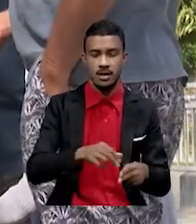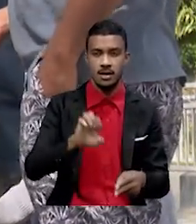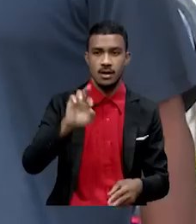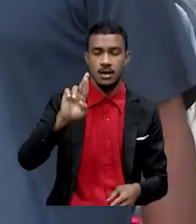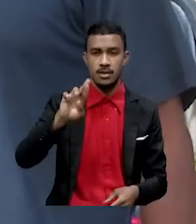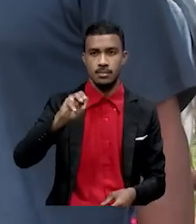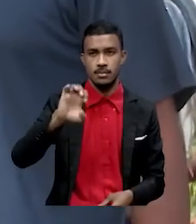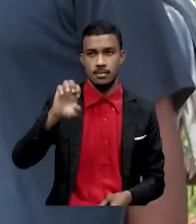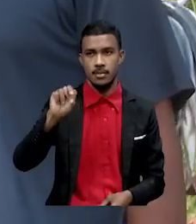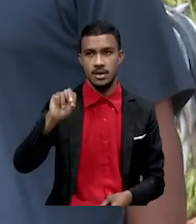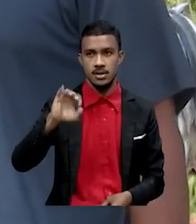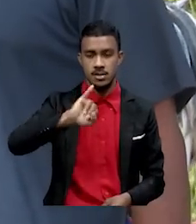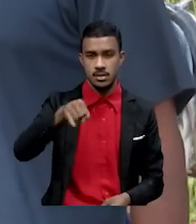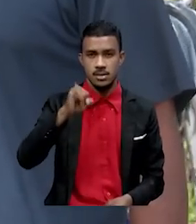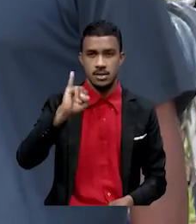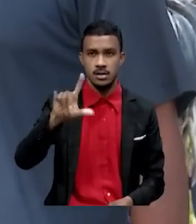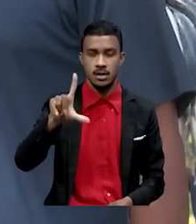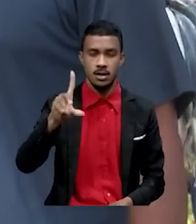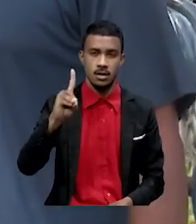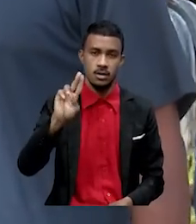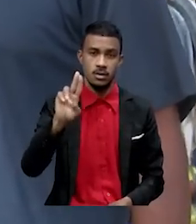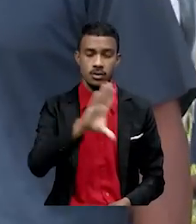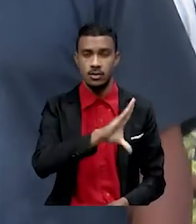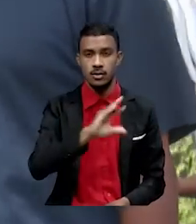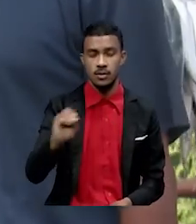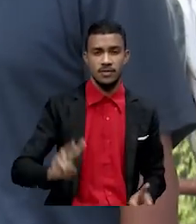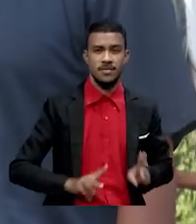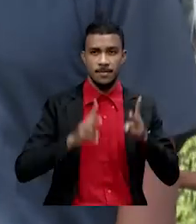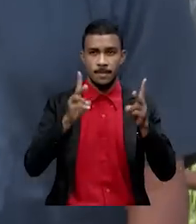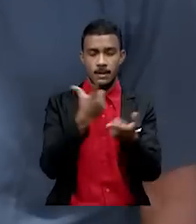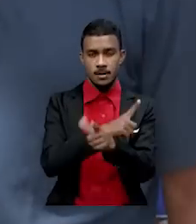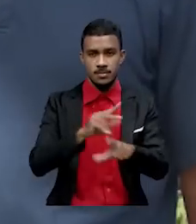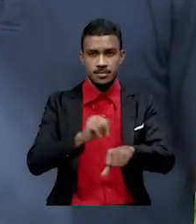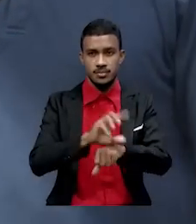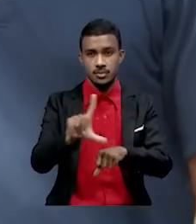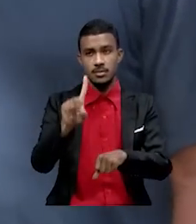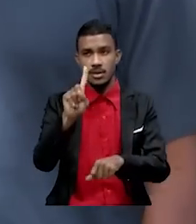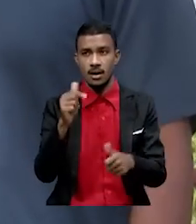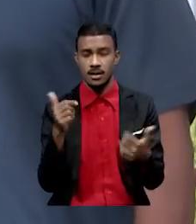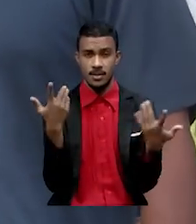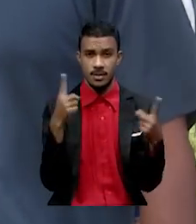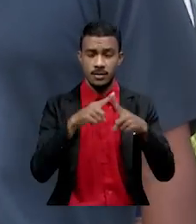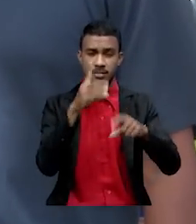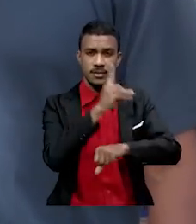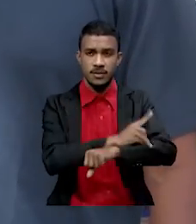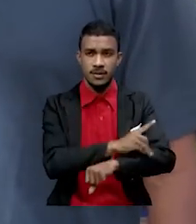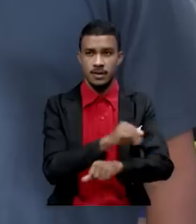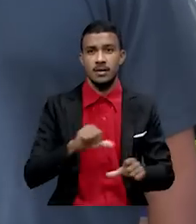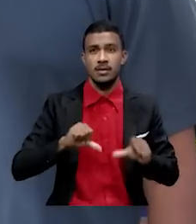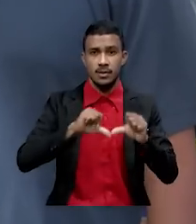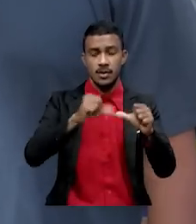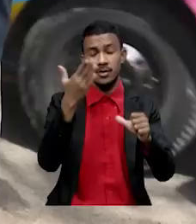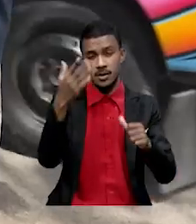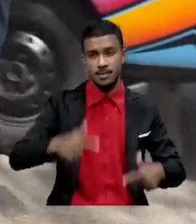Wankia, veterano ka combatente libertação nacional ida. Nebe horas ne hatutan ni